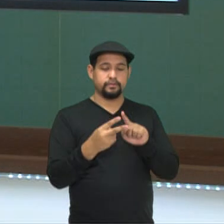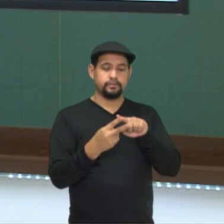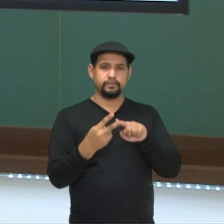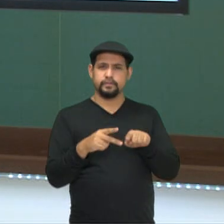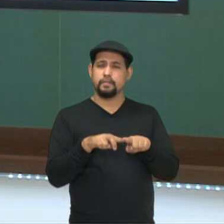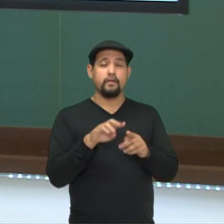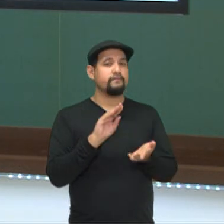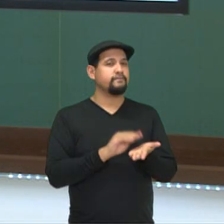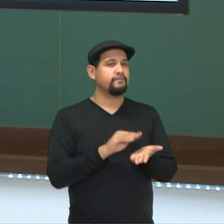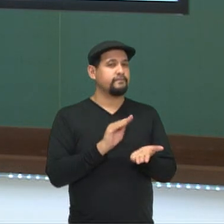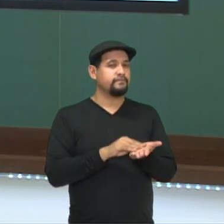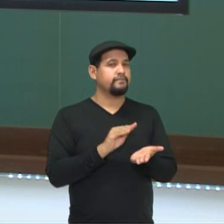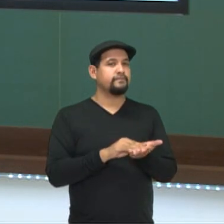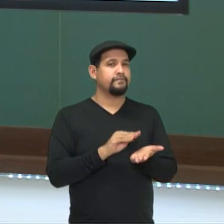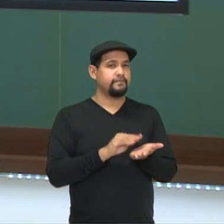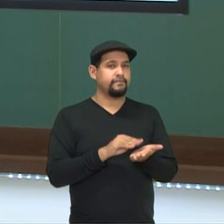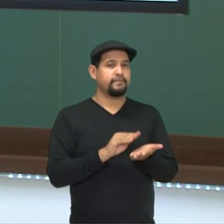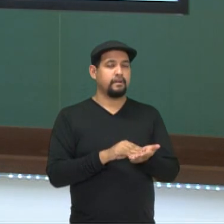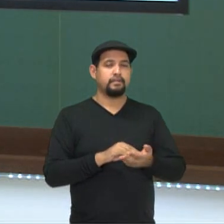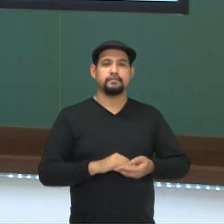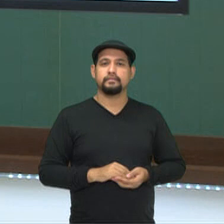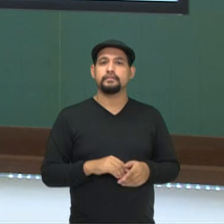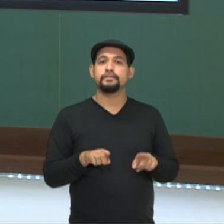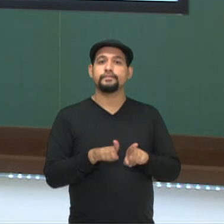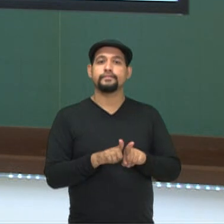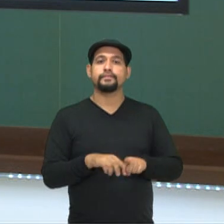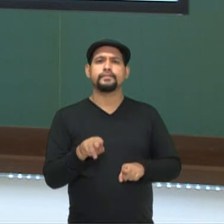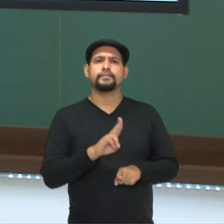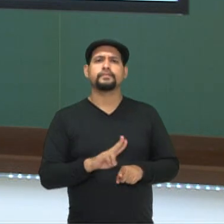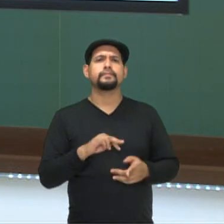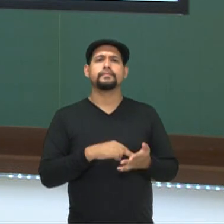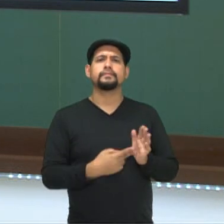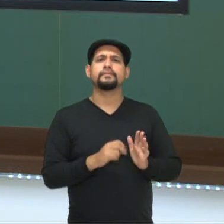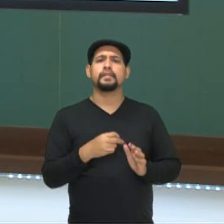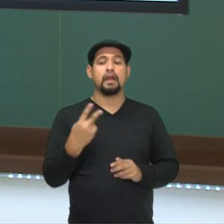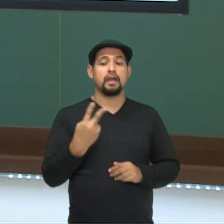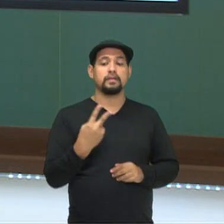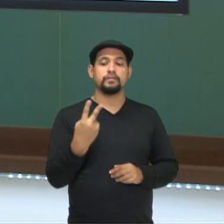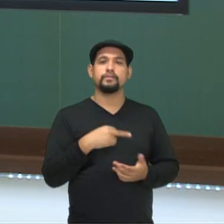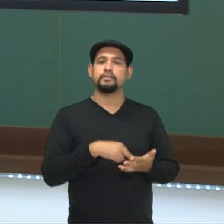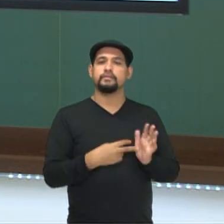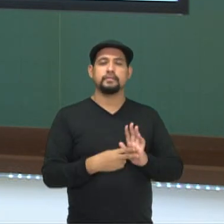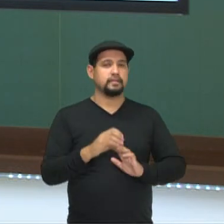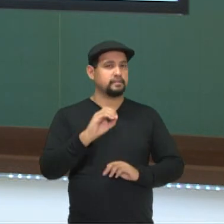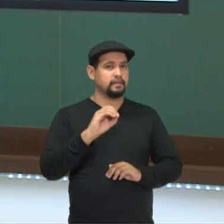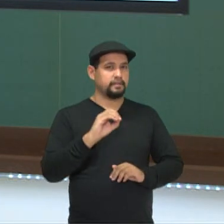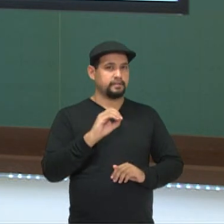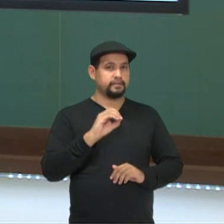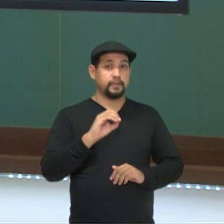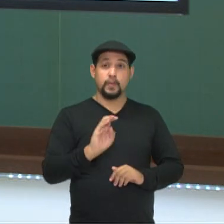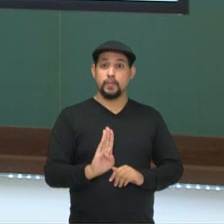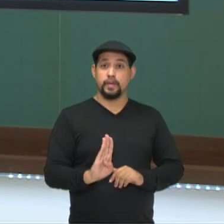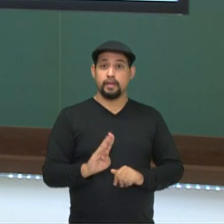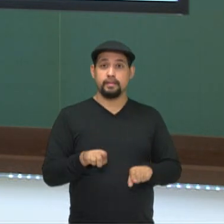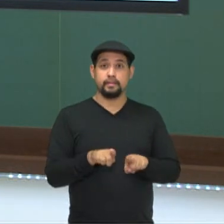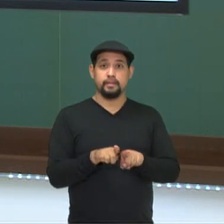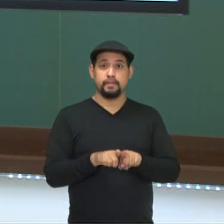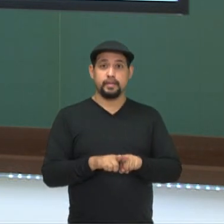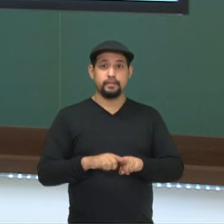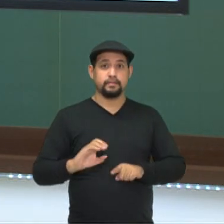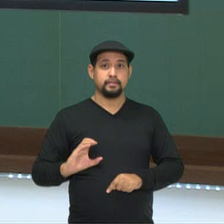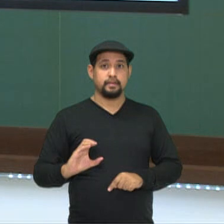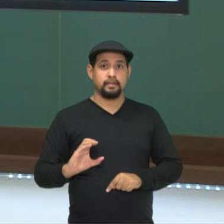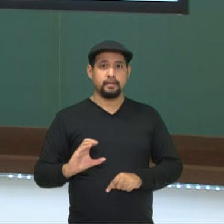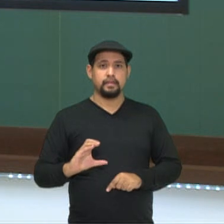termos está faltando a terceiro e nesse último caso As duas são zero ou seja o b e o c